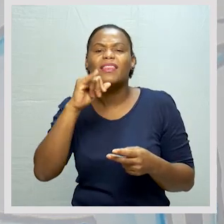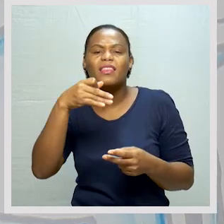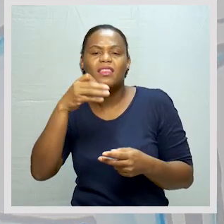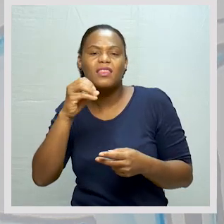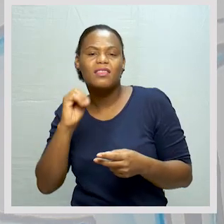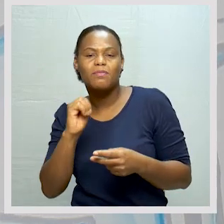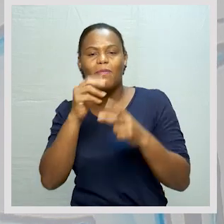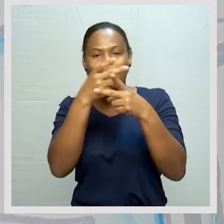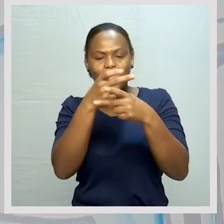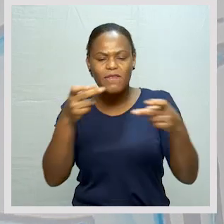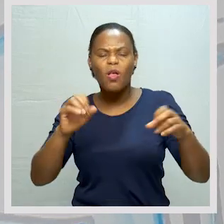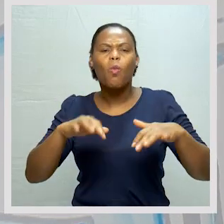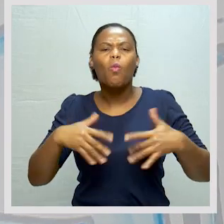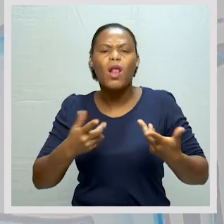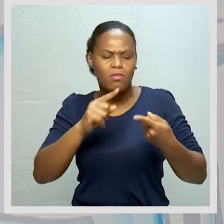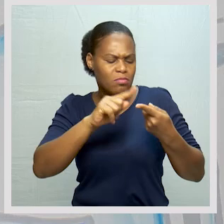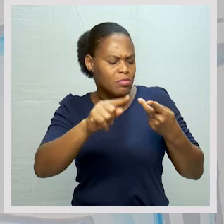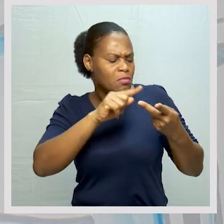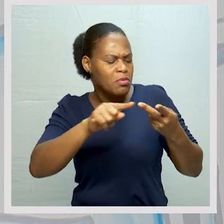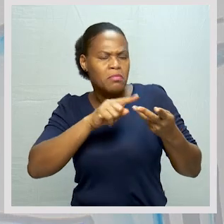frases é que vimos? Quem sabe?